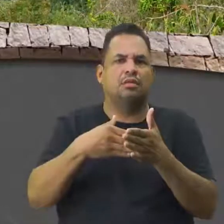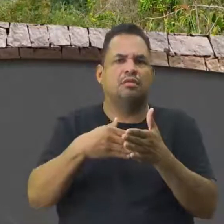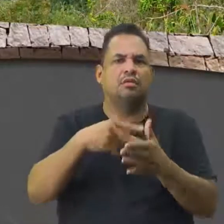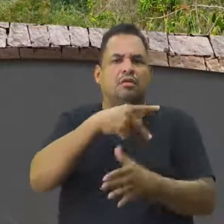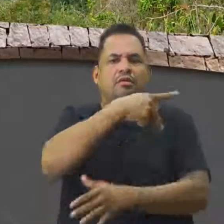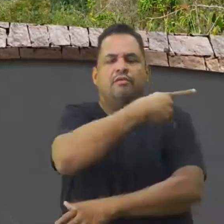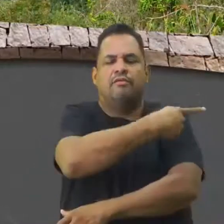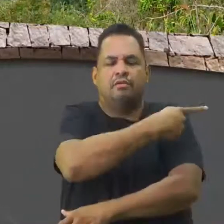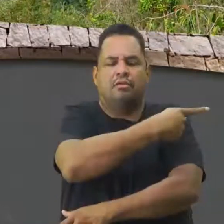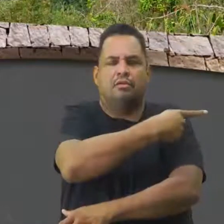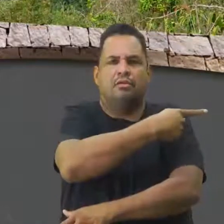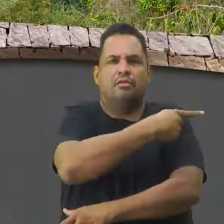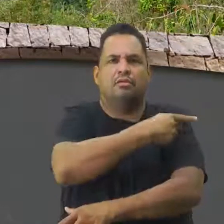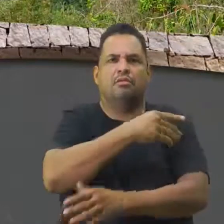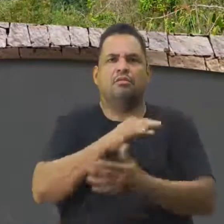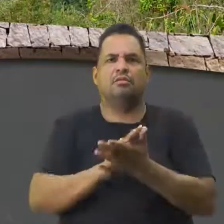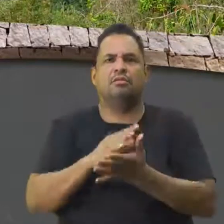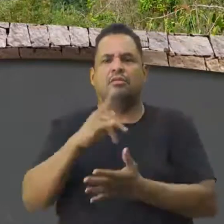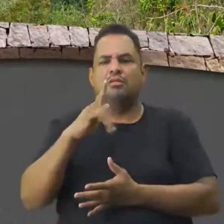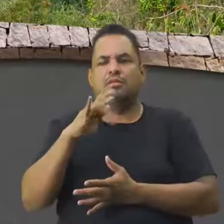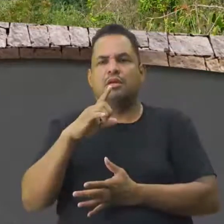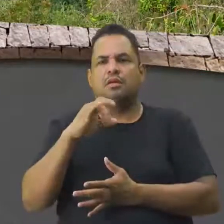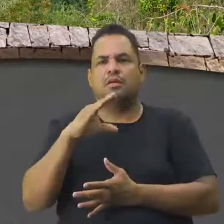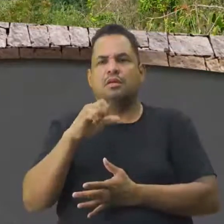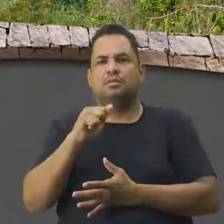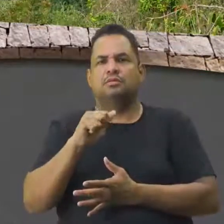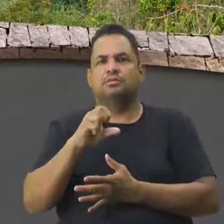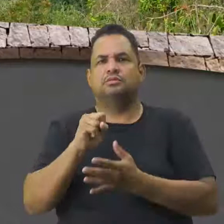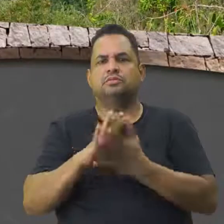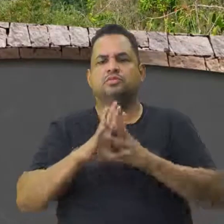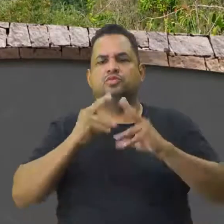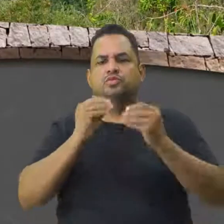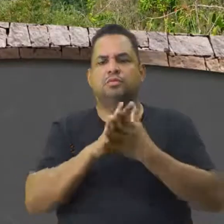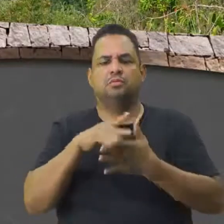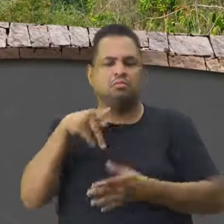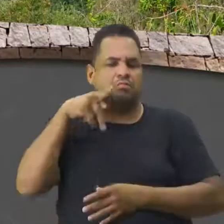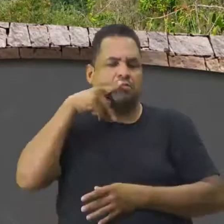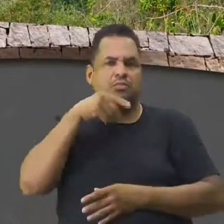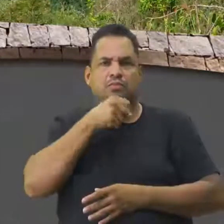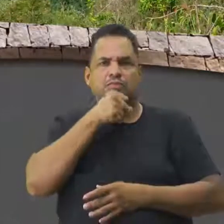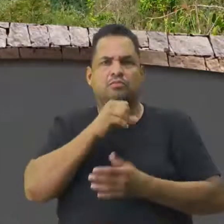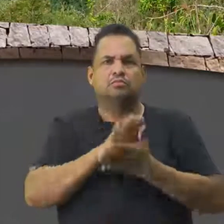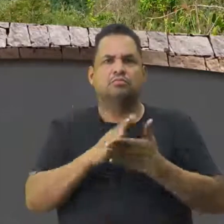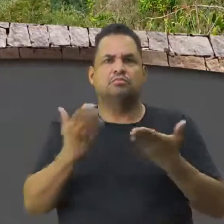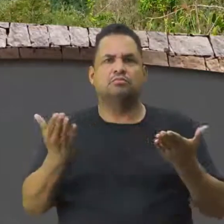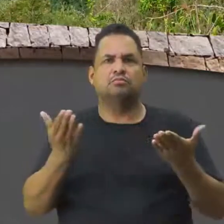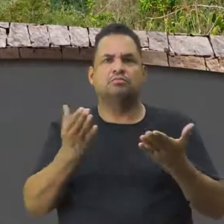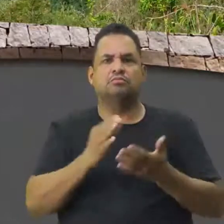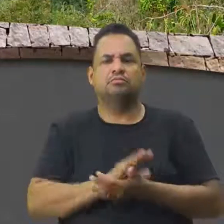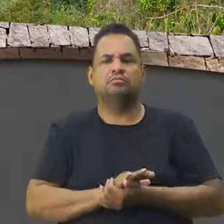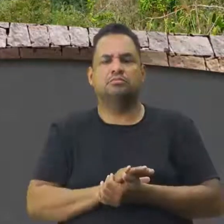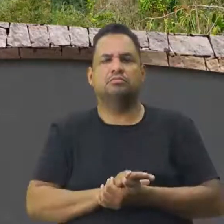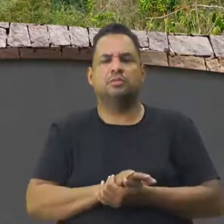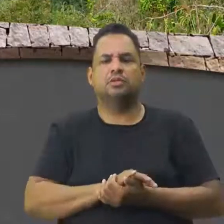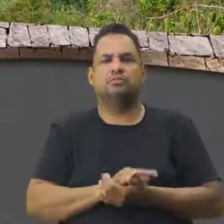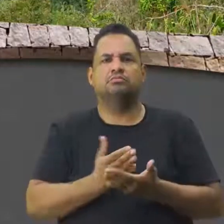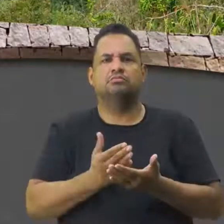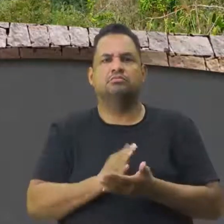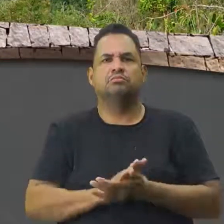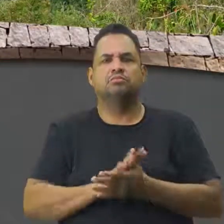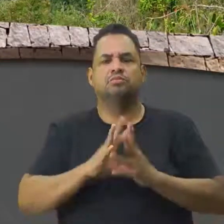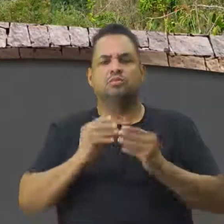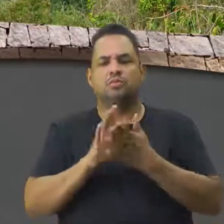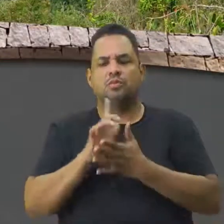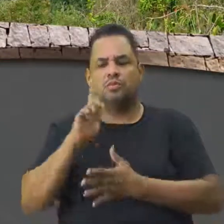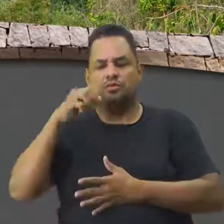o Pacaás, tudo era Porto Velho. Guajará-Mirim é o Vale do Guaporé, tudo era Guajará-Mirim. Portanto,